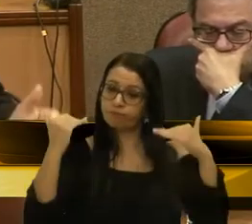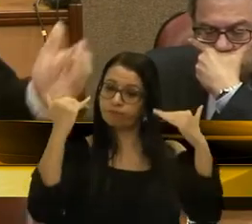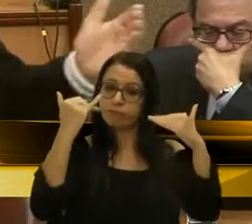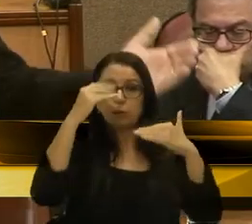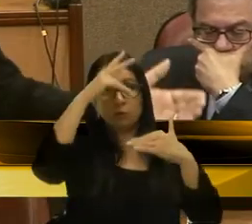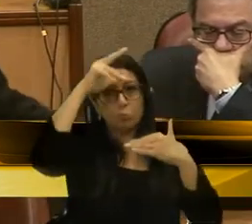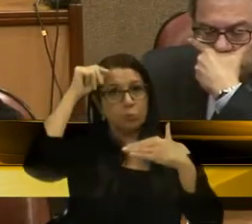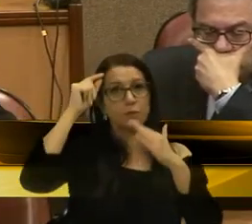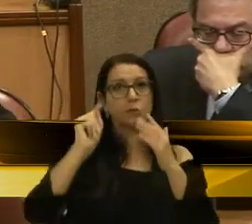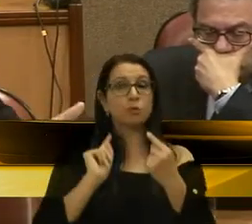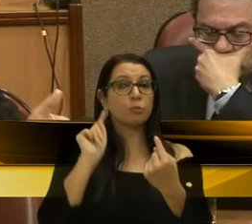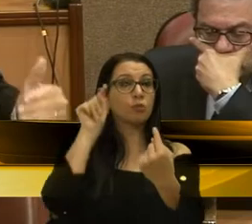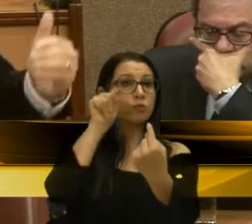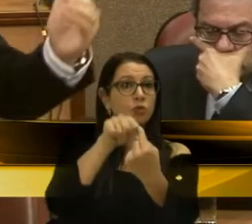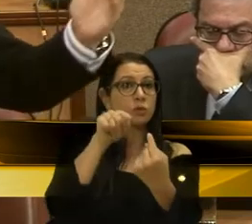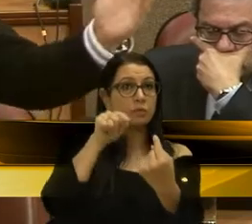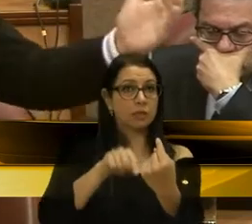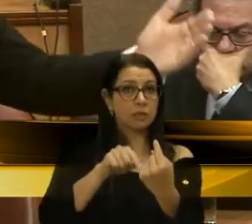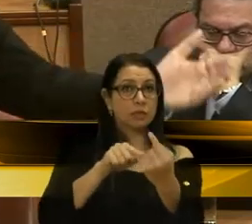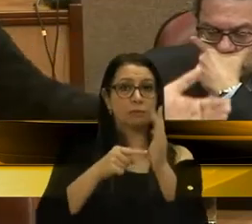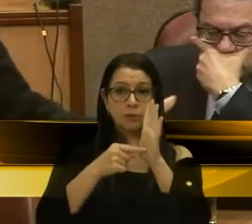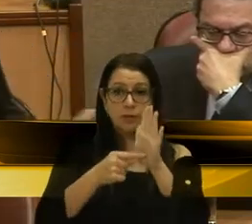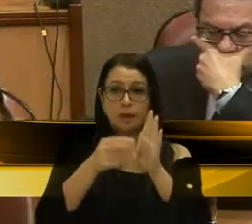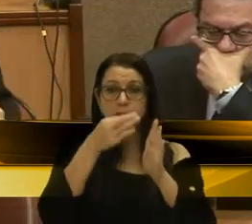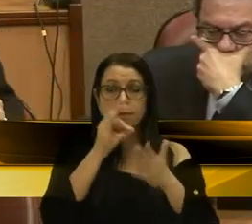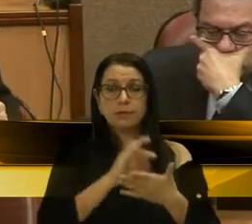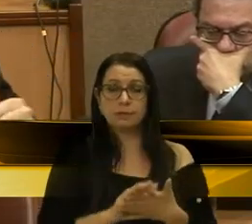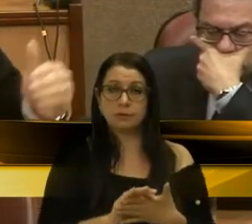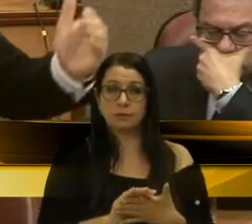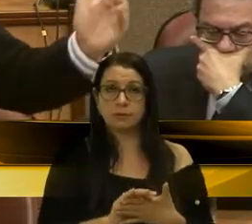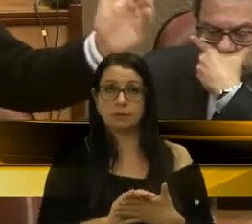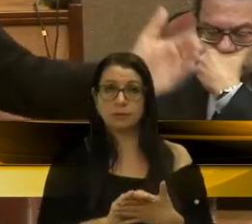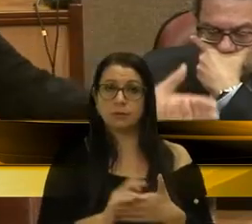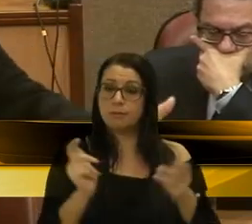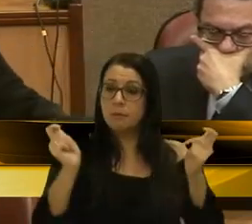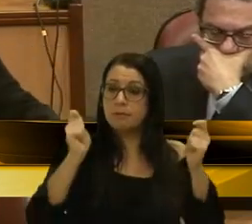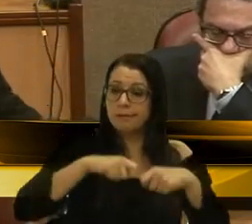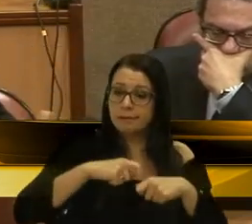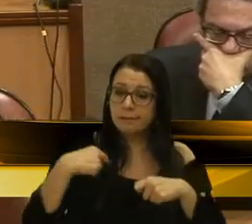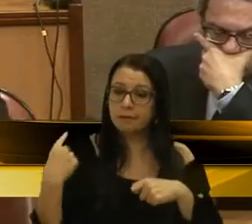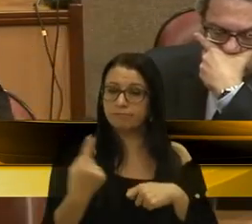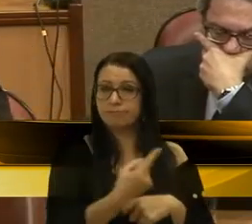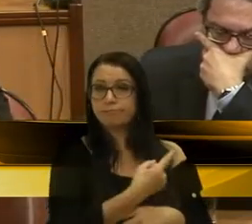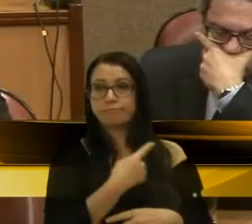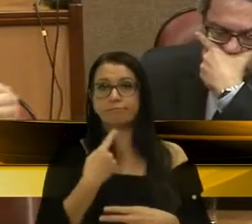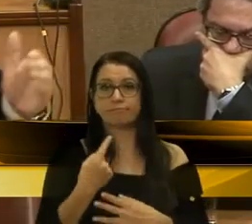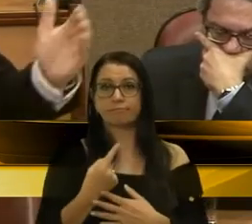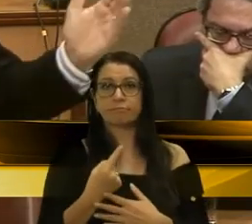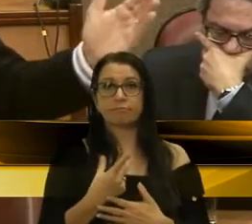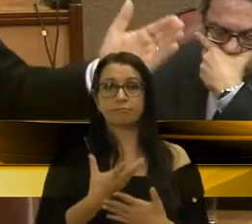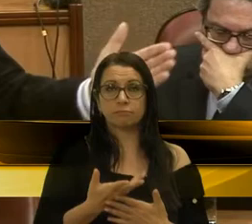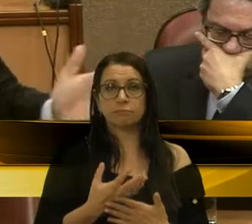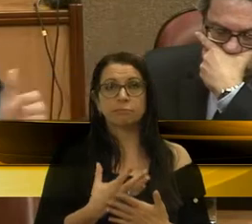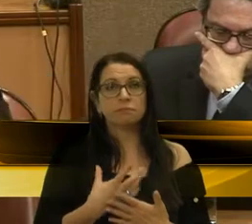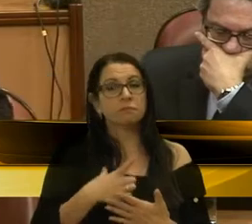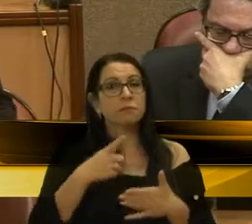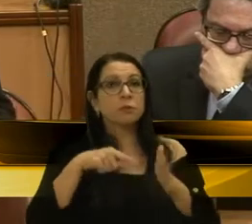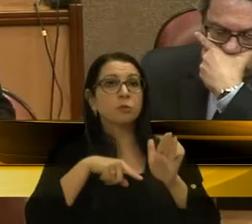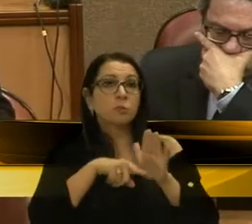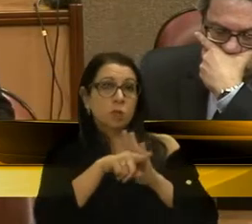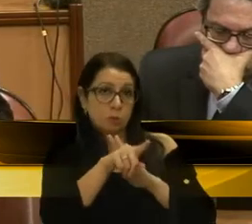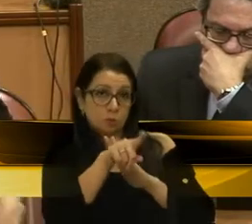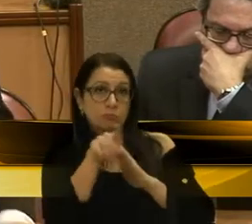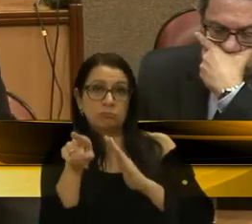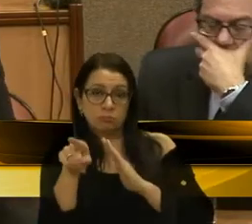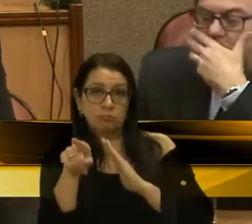com o propósito de levar Caxias do Sul, né, as potencialidades que temos, né, até pergunto se Vossa